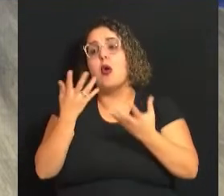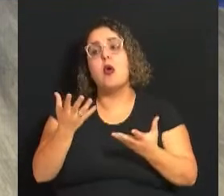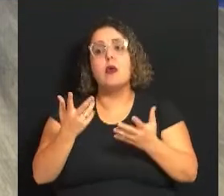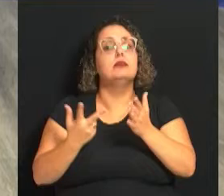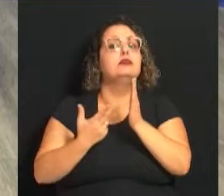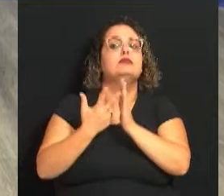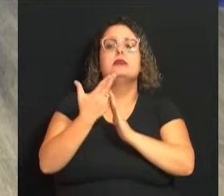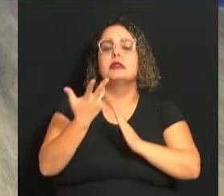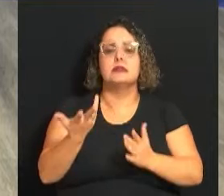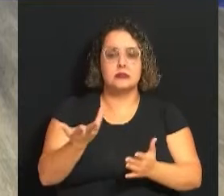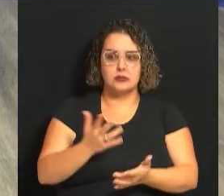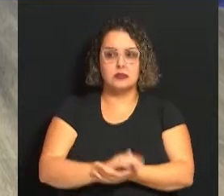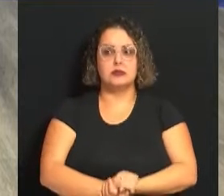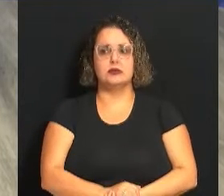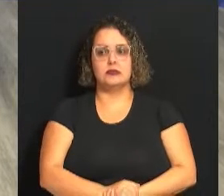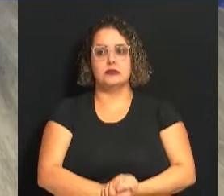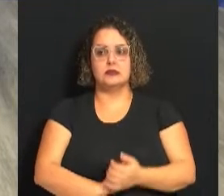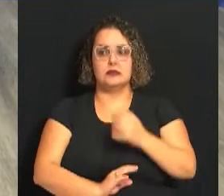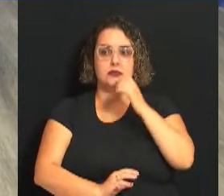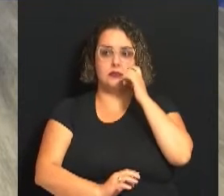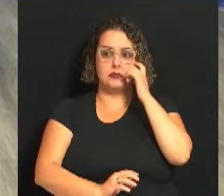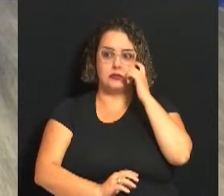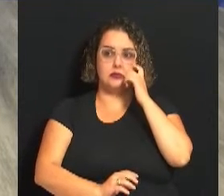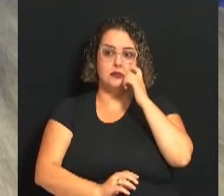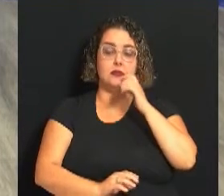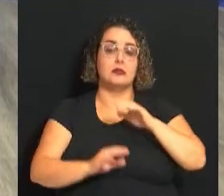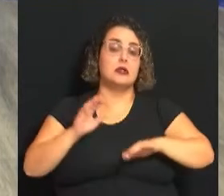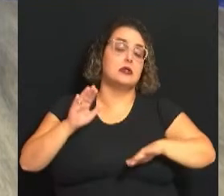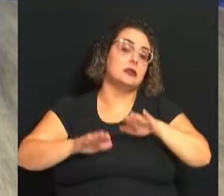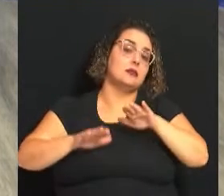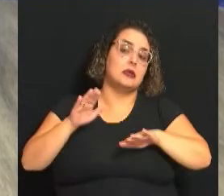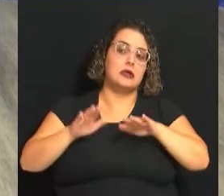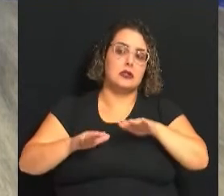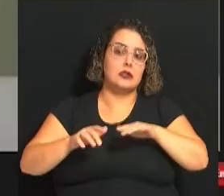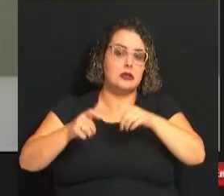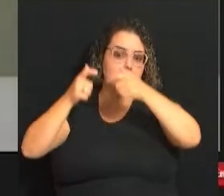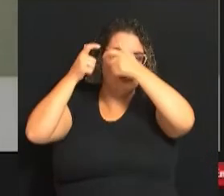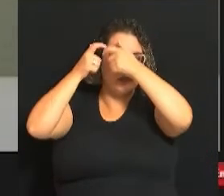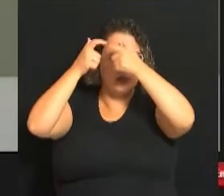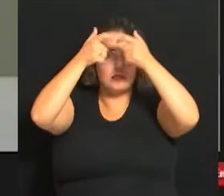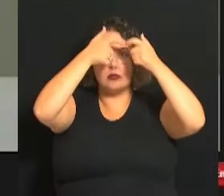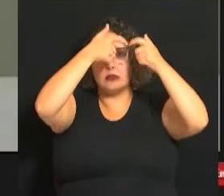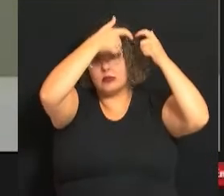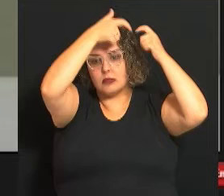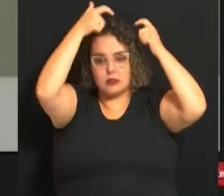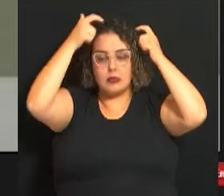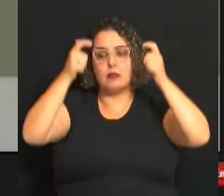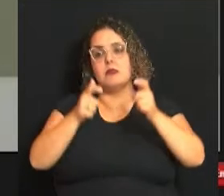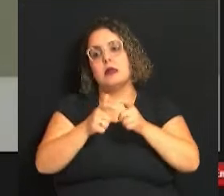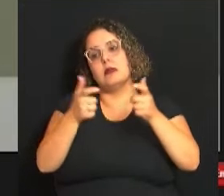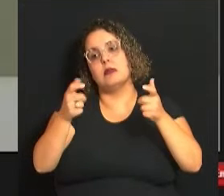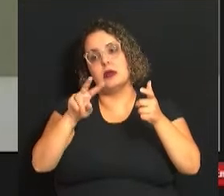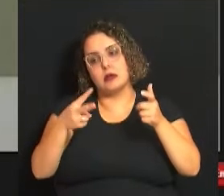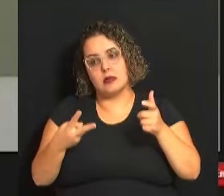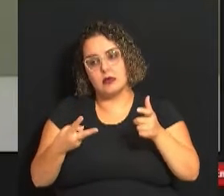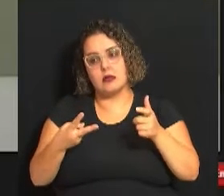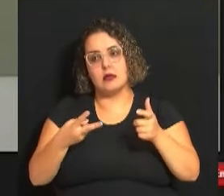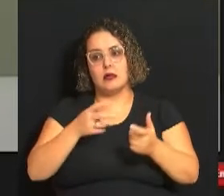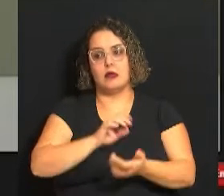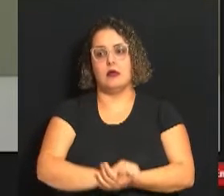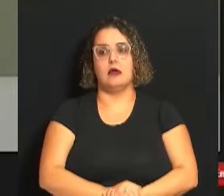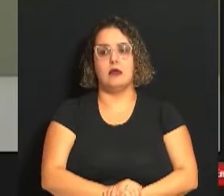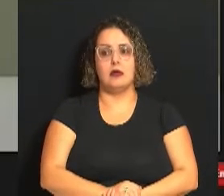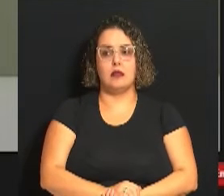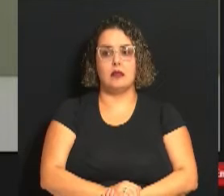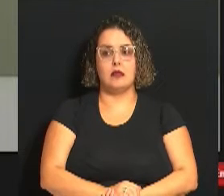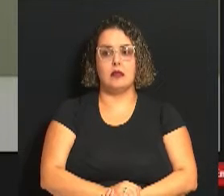cirurgia? Sim, vai depender muito da localização, mas a grande maioria das vezes é feita uma